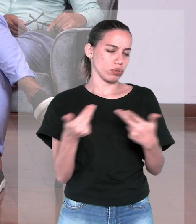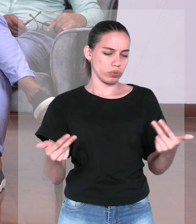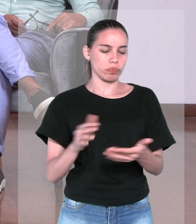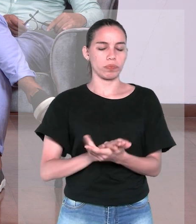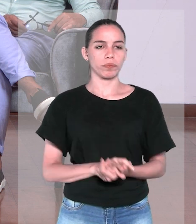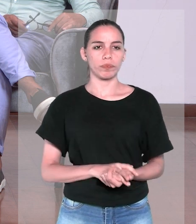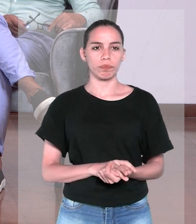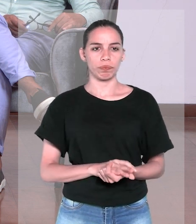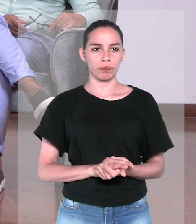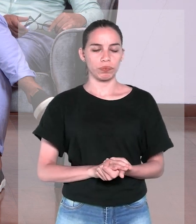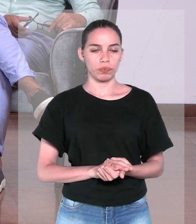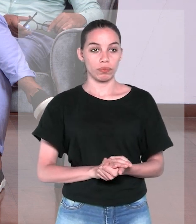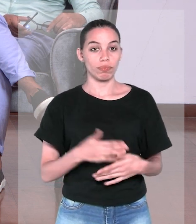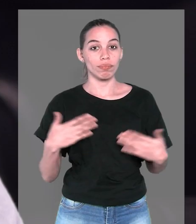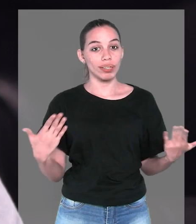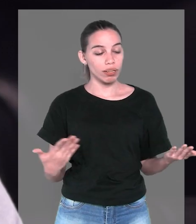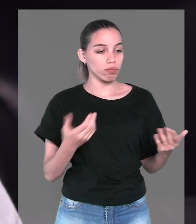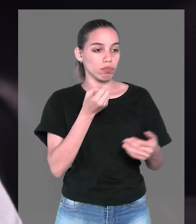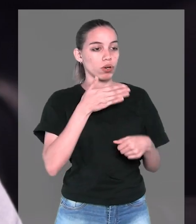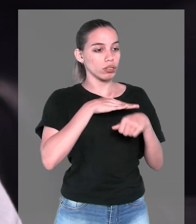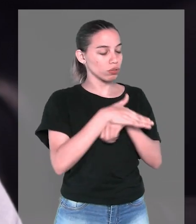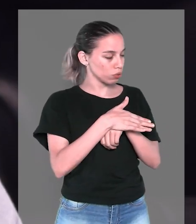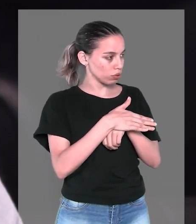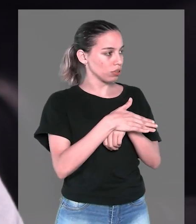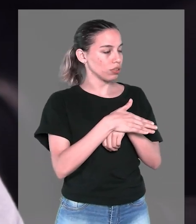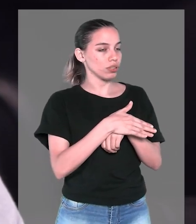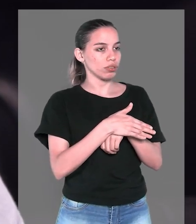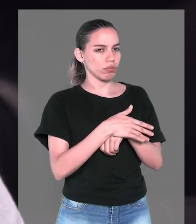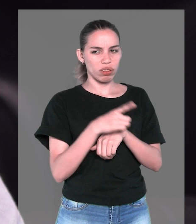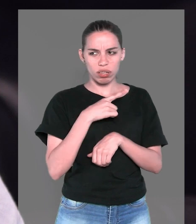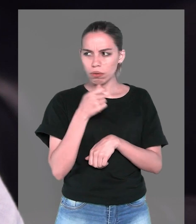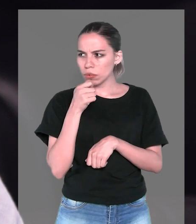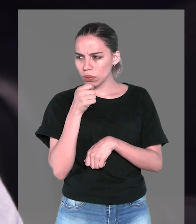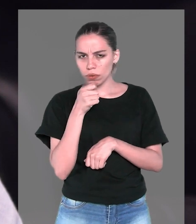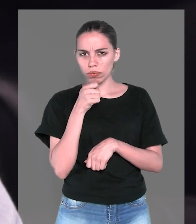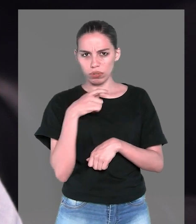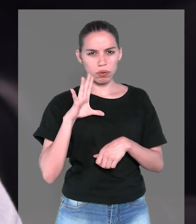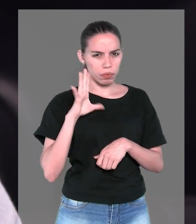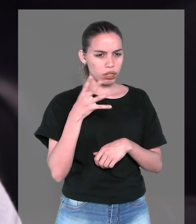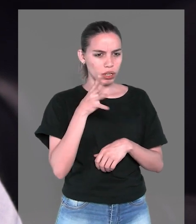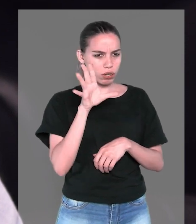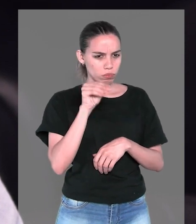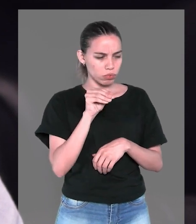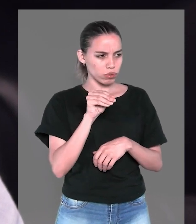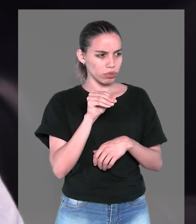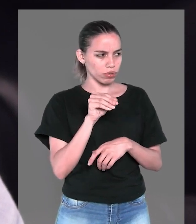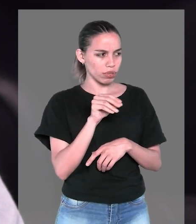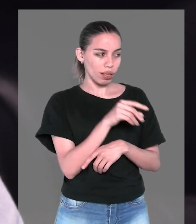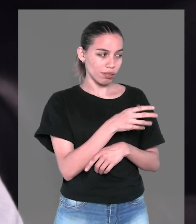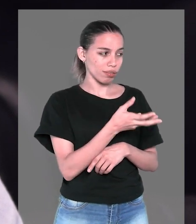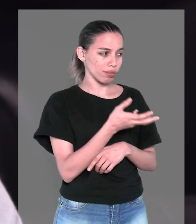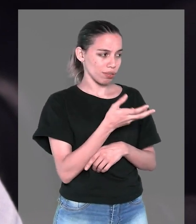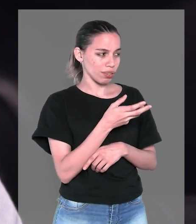tema sugere. Tá? Então, muito boa noite, Hugo. Boa noite, amigo. Boa